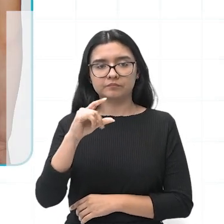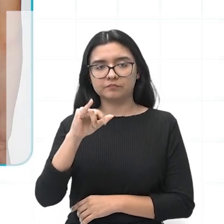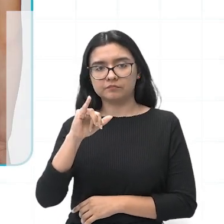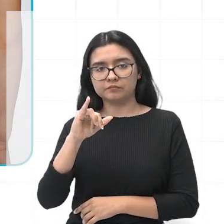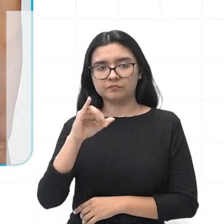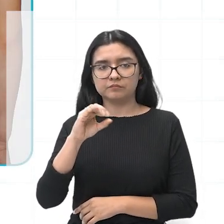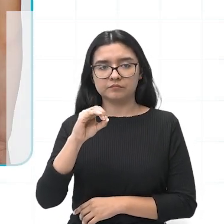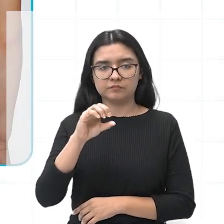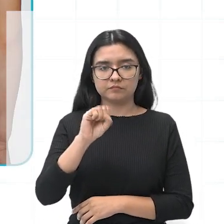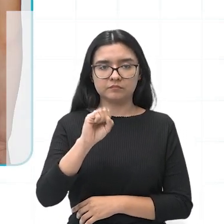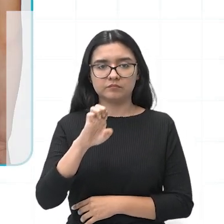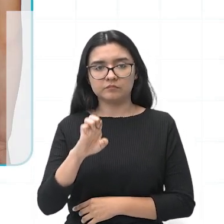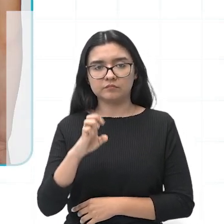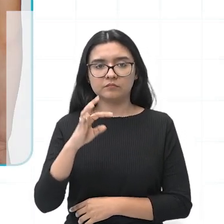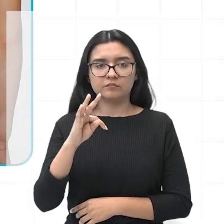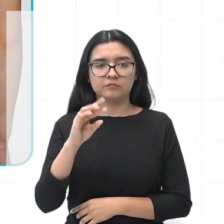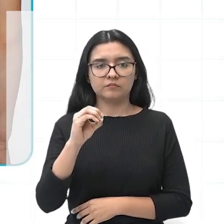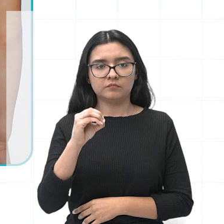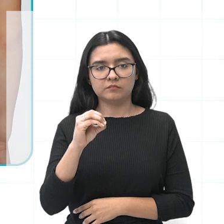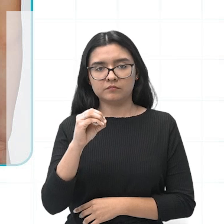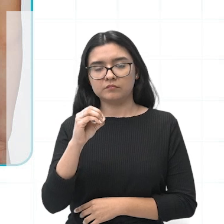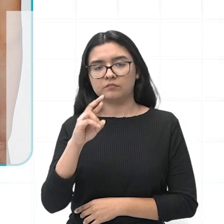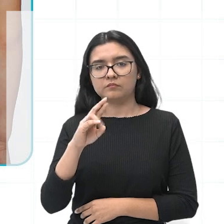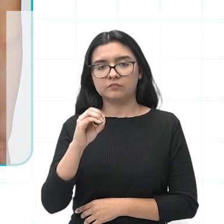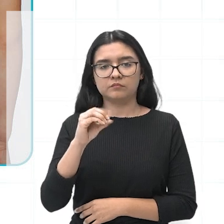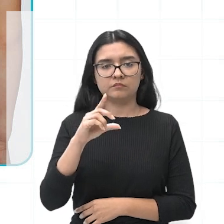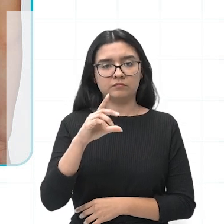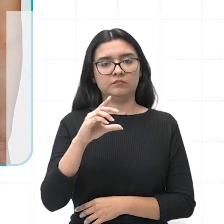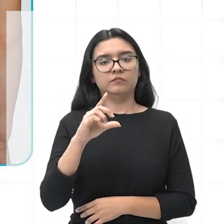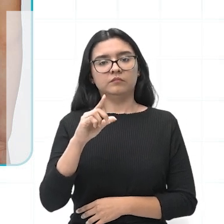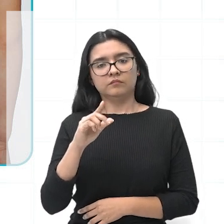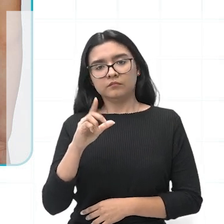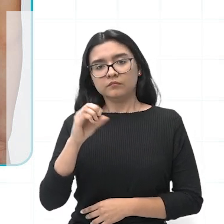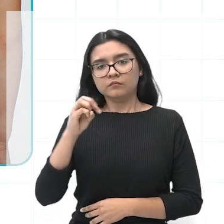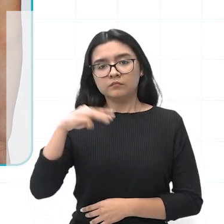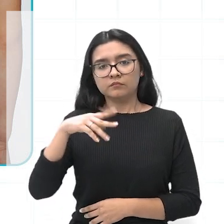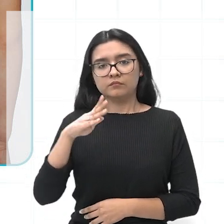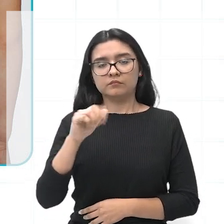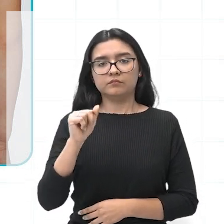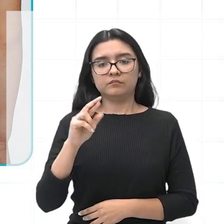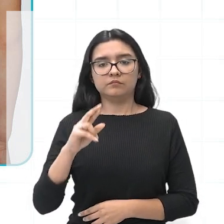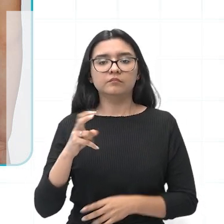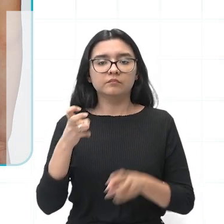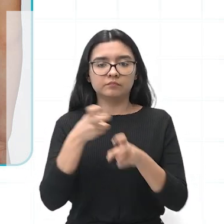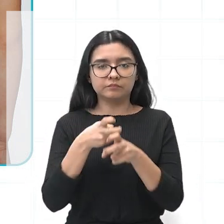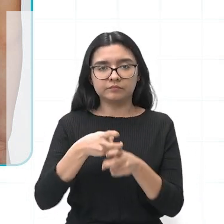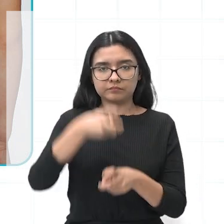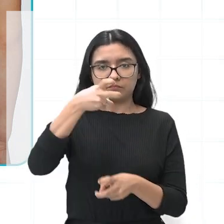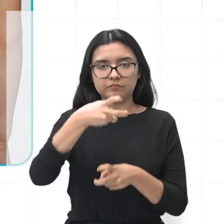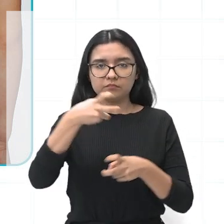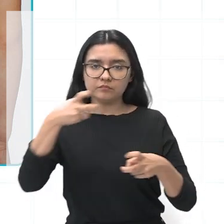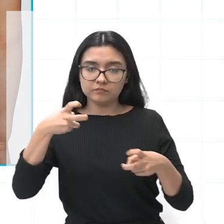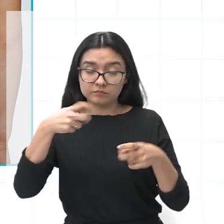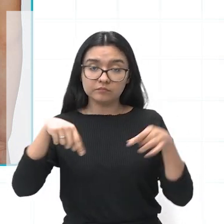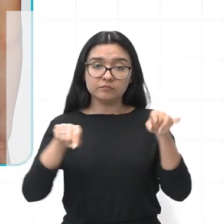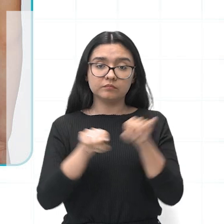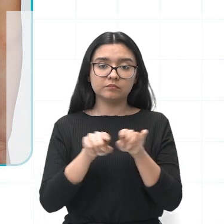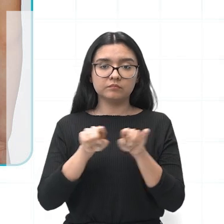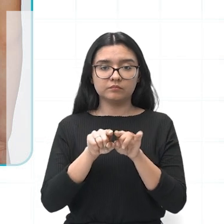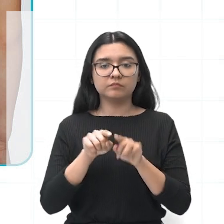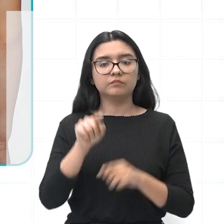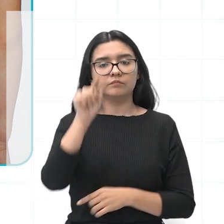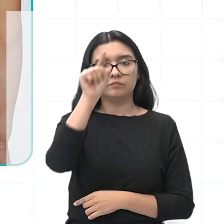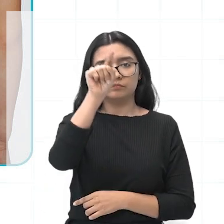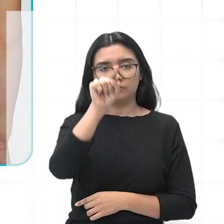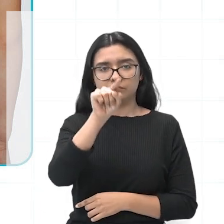vocês. Essa já fica um pouco mais evidente. Na escoliose tóraco-lombar, ela é caracterizada aí por uma